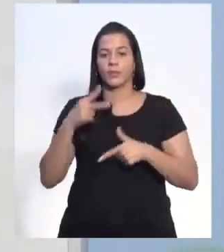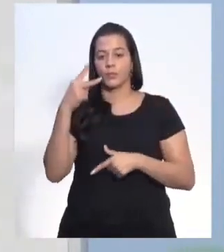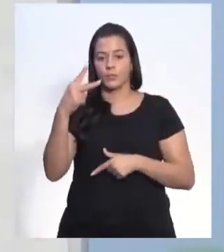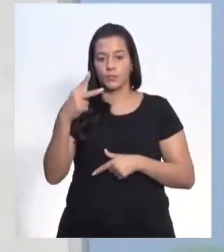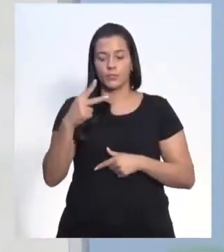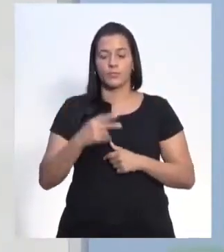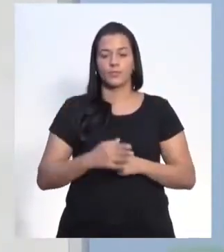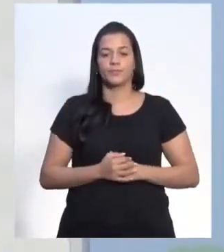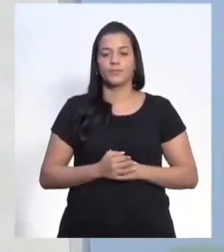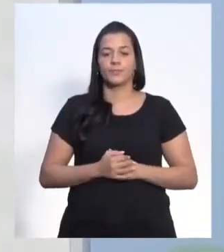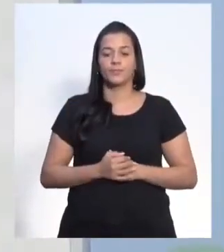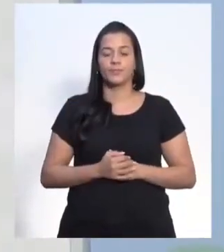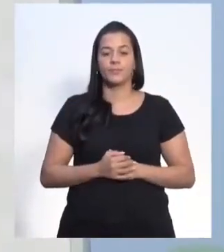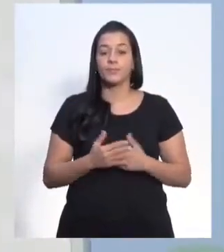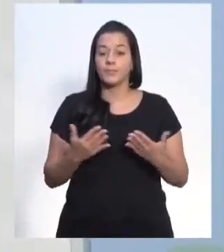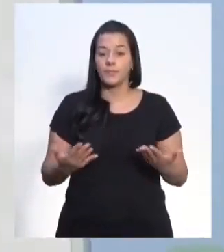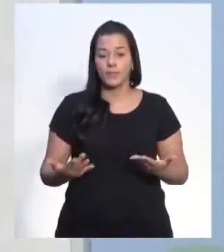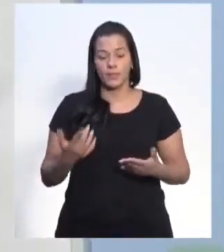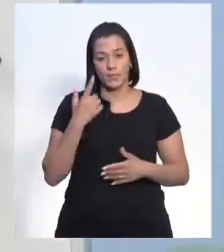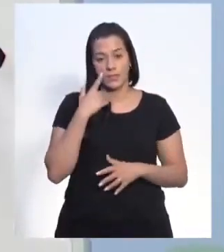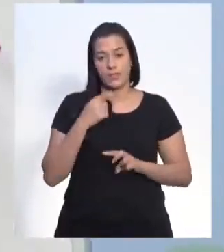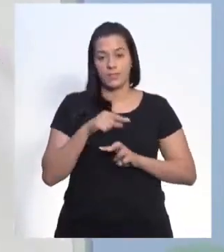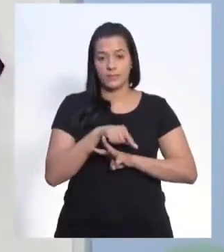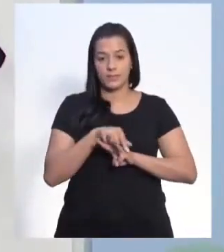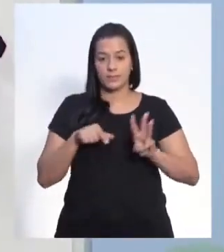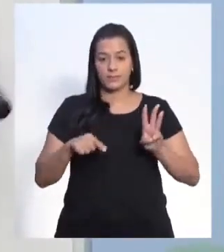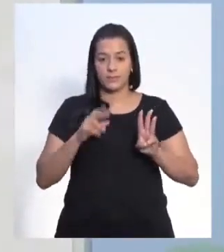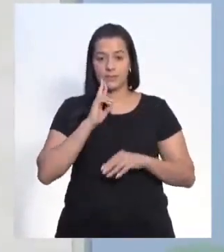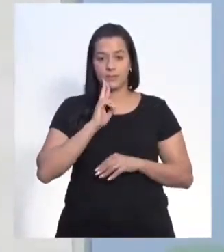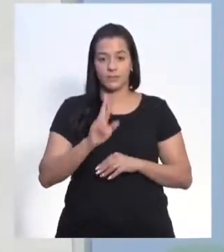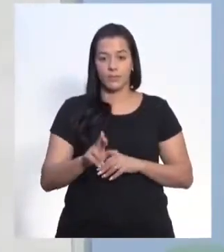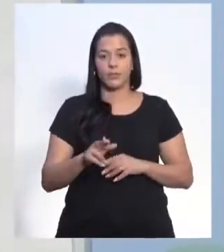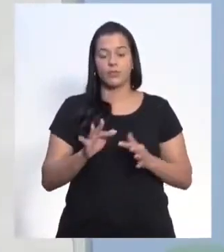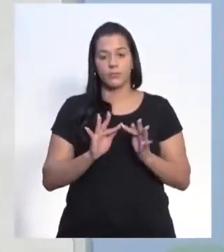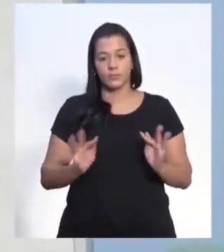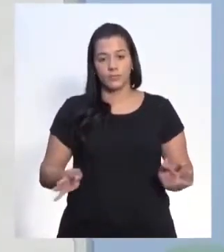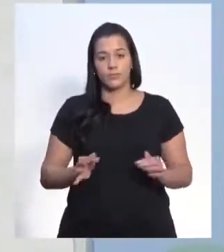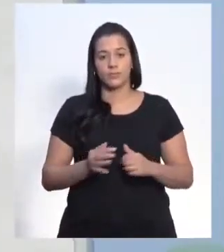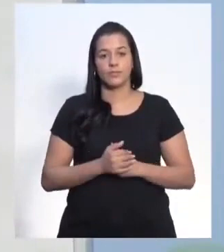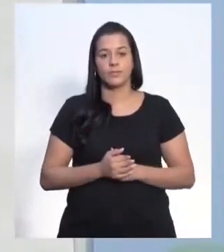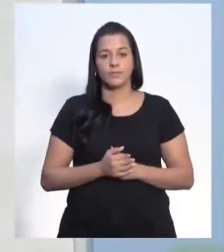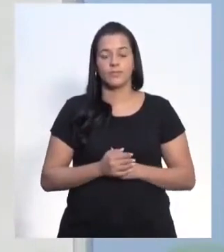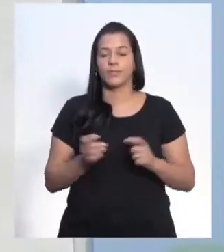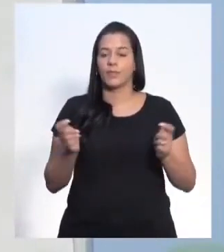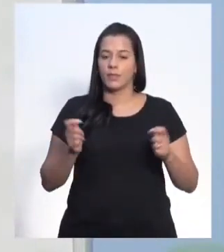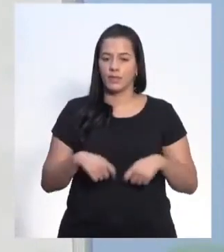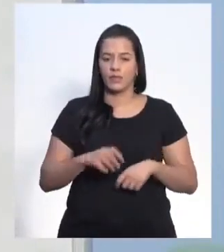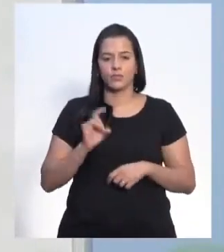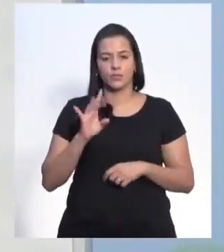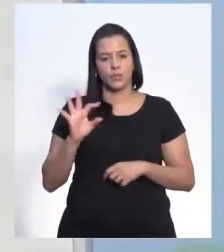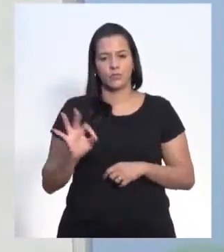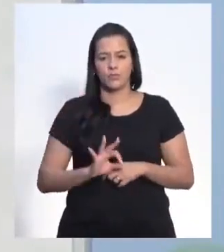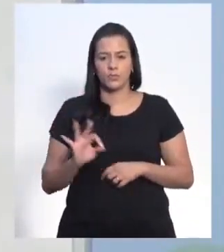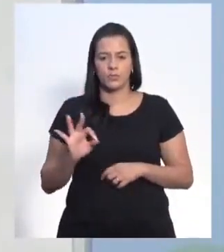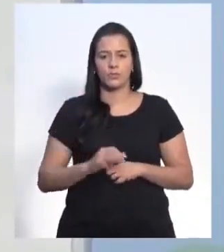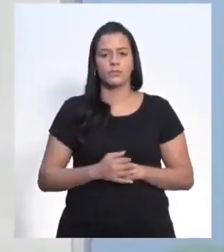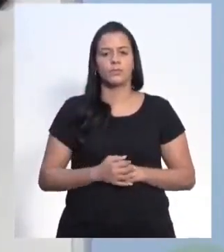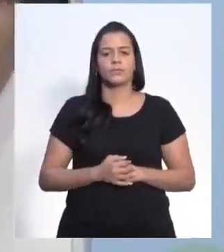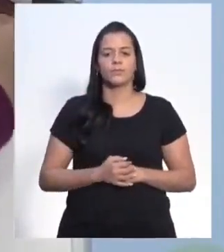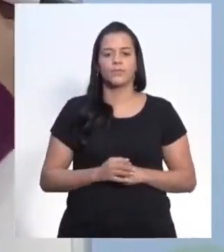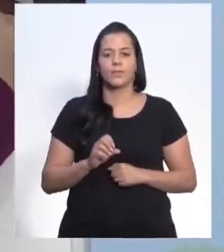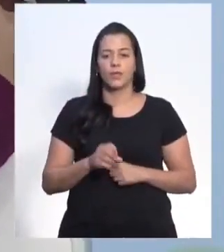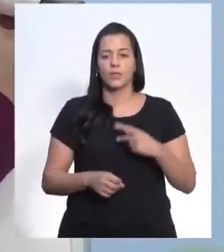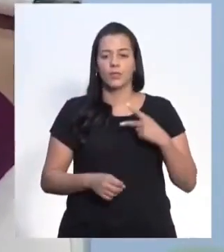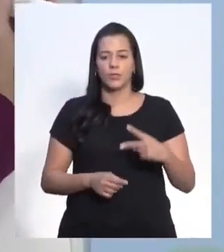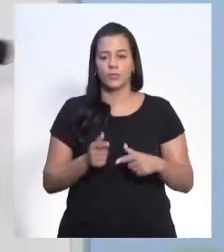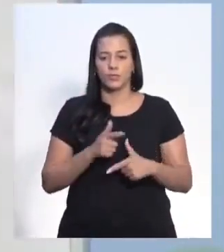simplificar? Não, como eu quero que você veja as três respostas, eu estou simplificando, tá bom? Mas você pode pôr só a porcentagem, ou não. 2